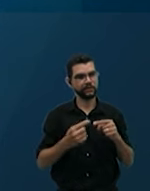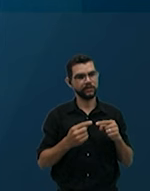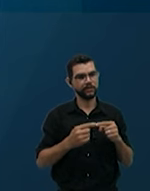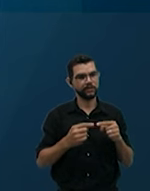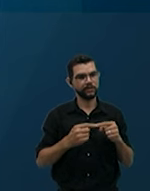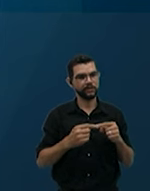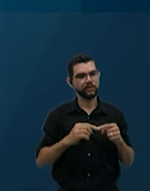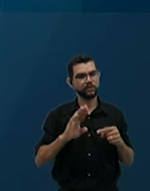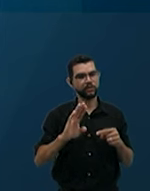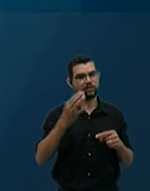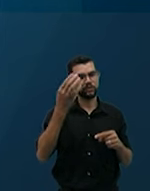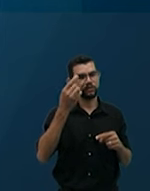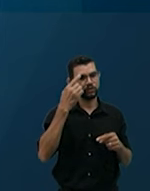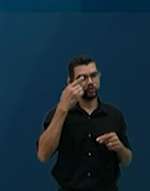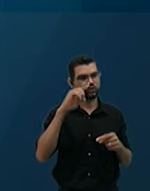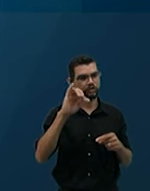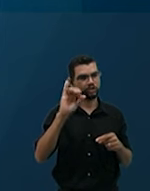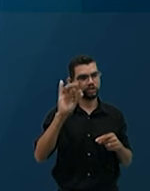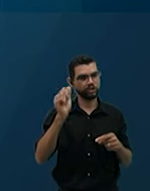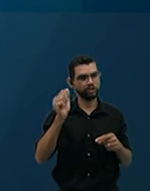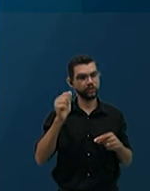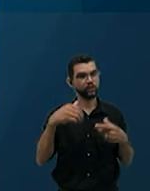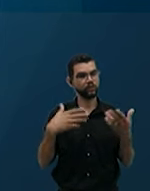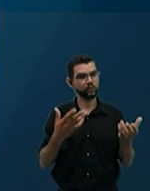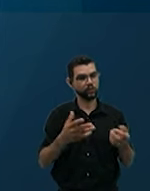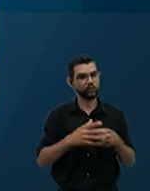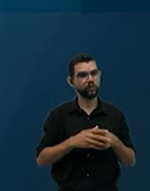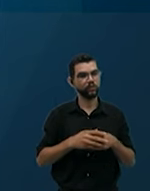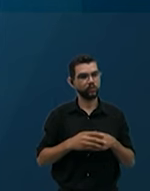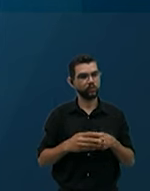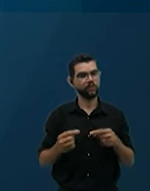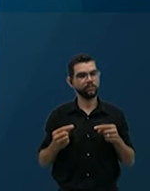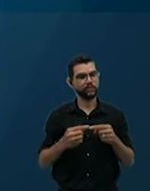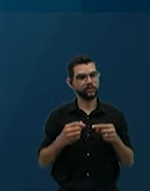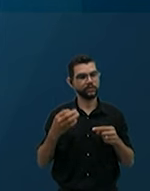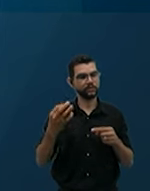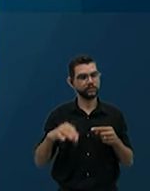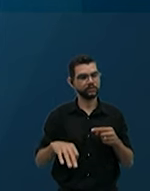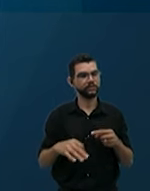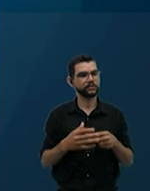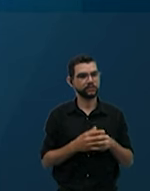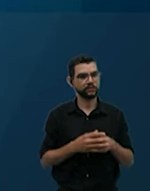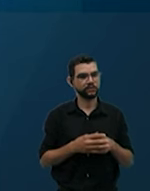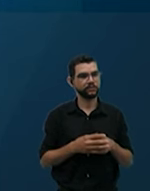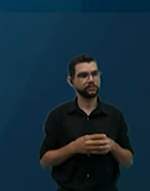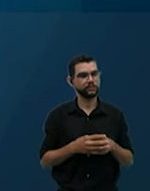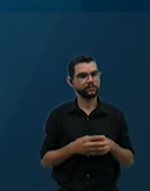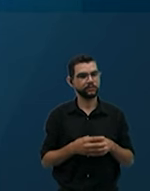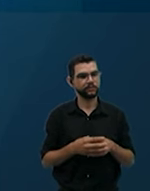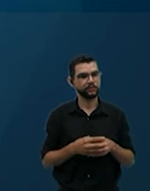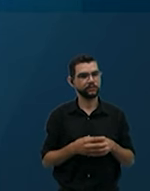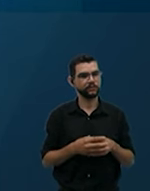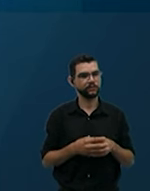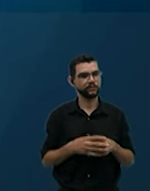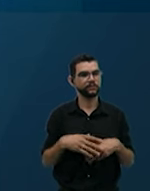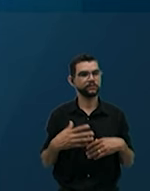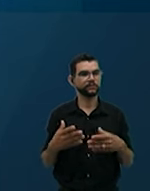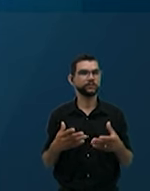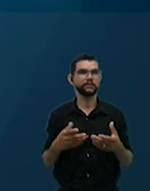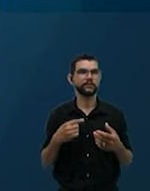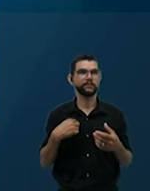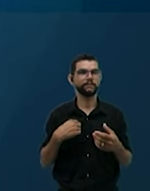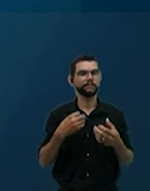corte editou a súmula 54, já mencionada. Então, dessa forma, eu comento, se o dano